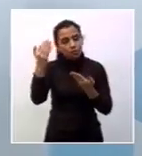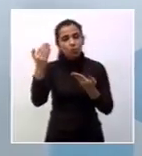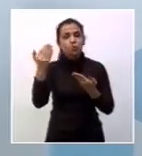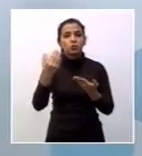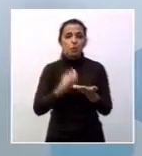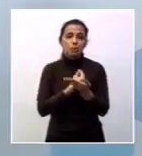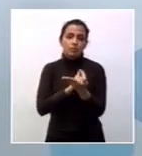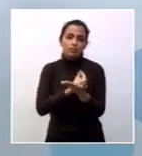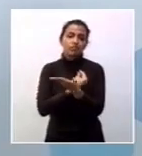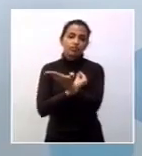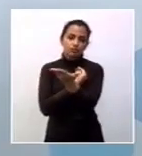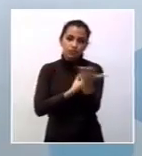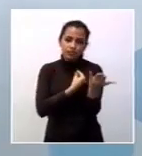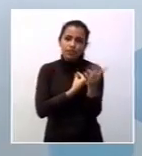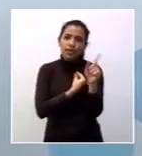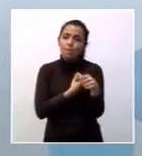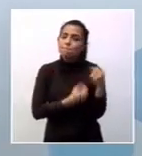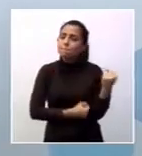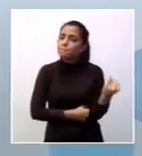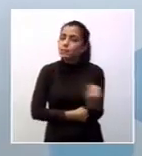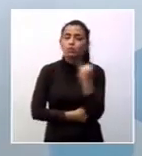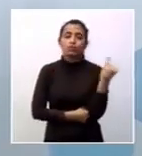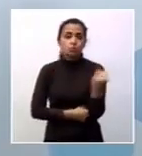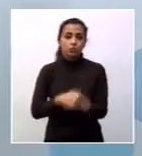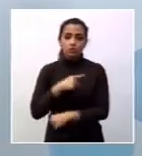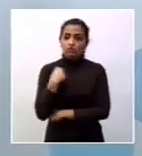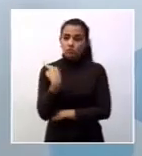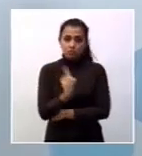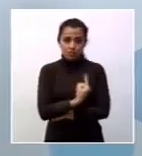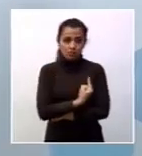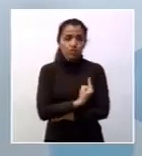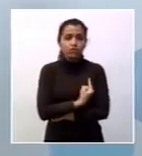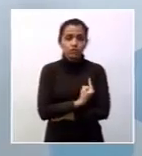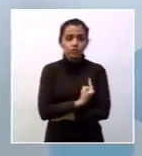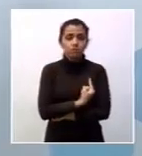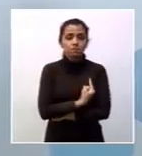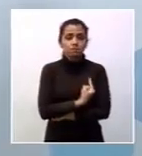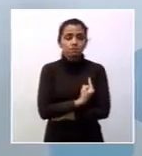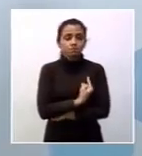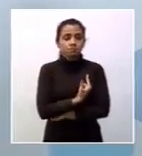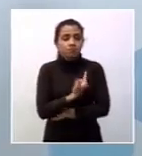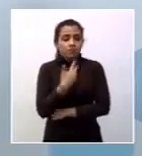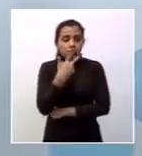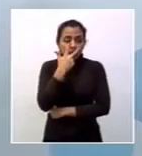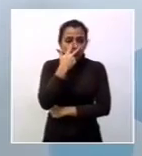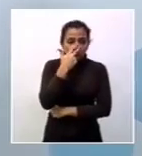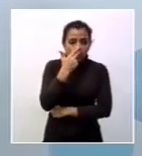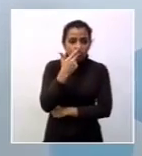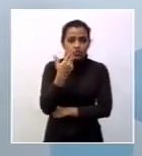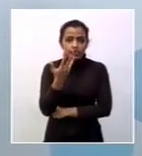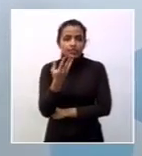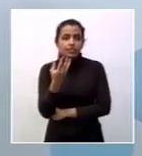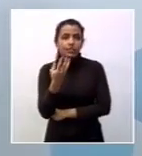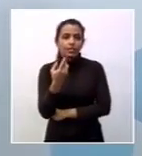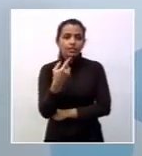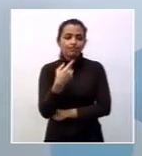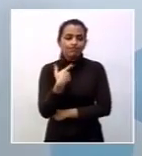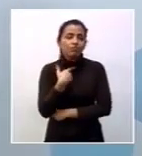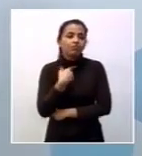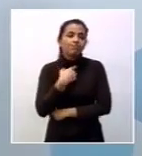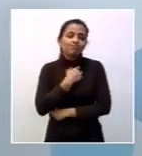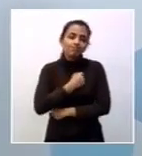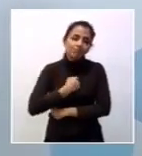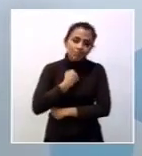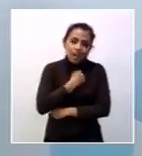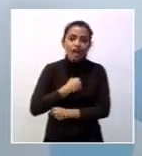terem participado. Isso é muito importante para a gente, tá? Eu acho que a gente também sente tanta falta de